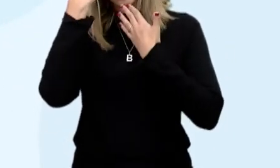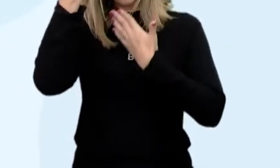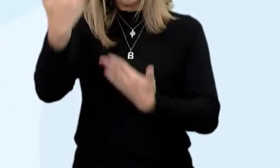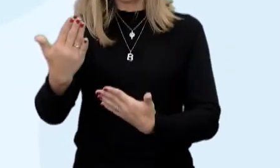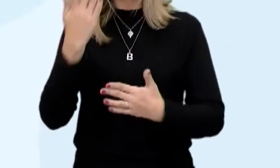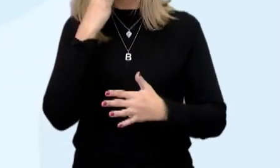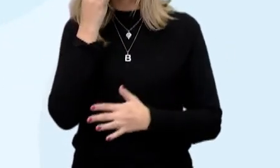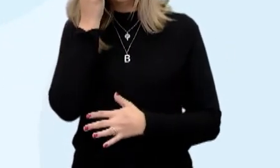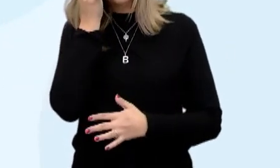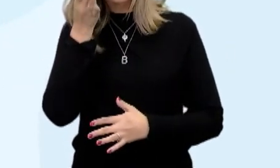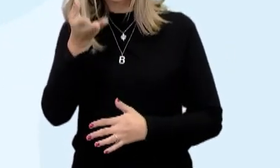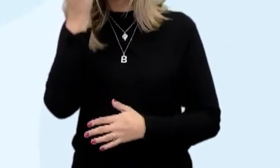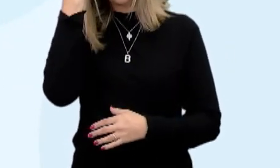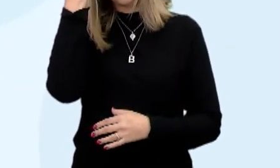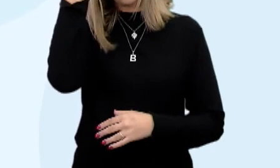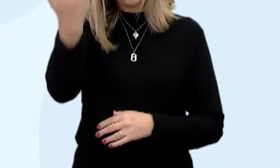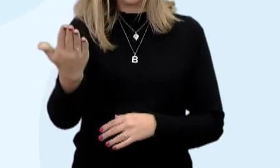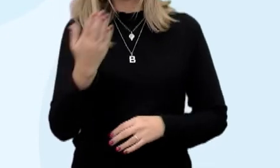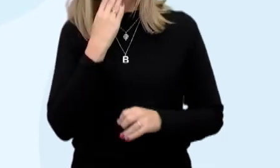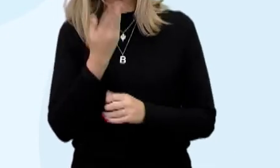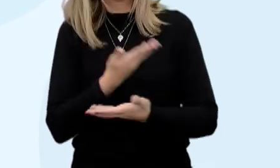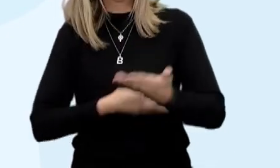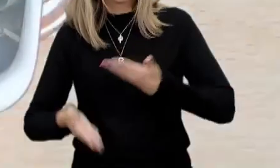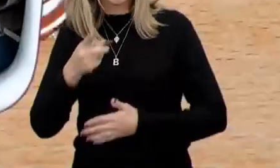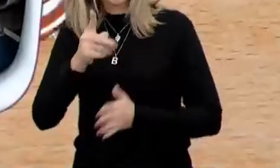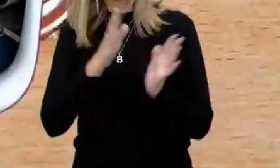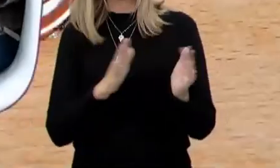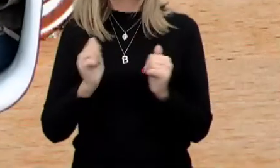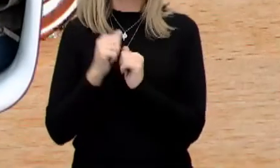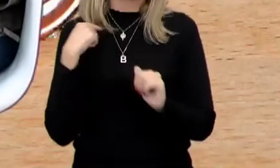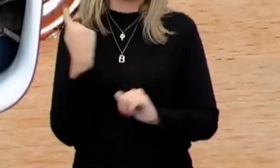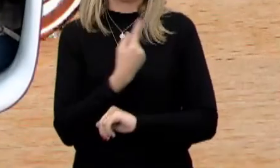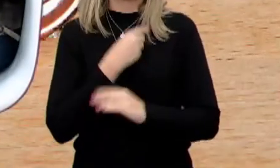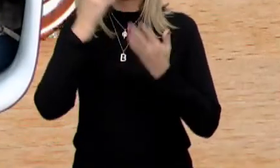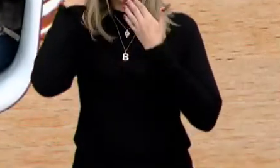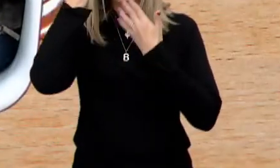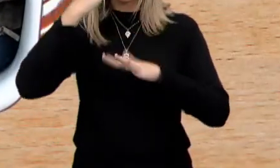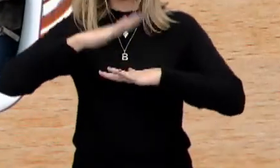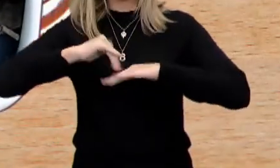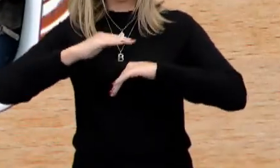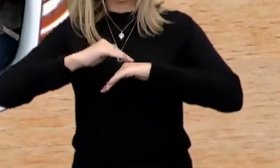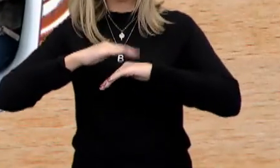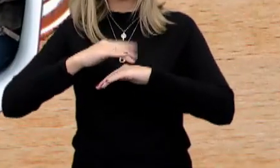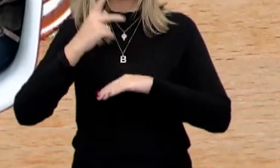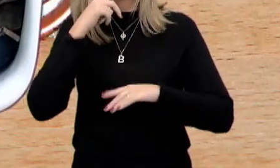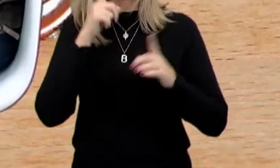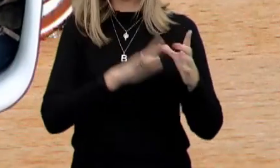pela presença, muito obrigado por compartilhar todo esse processo com a gente. Obrigada pelo carinho e pelo